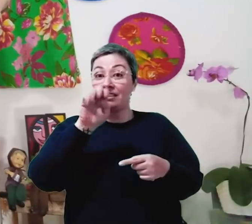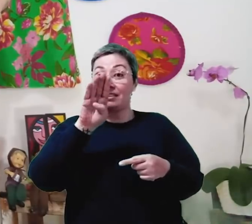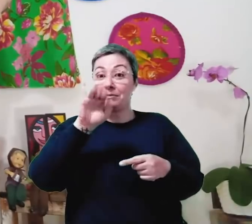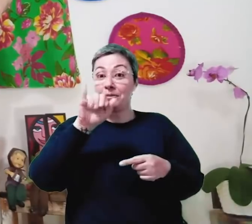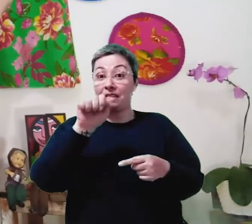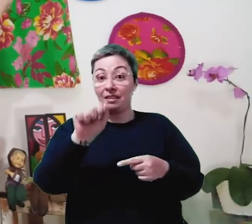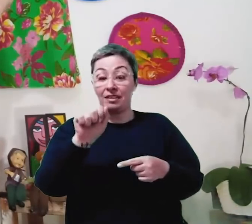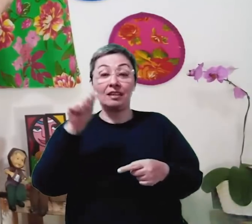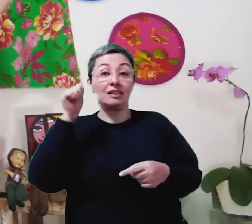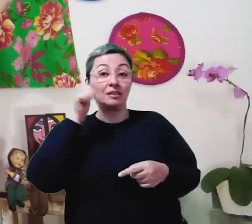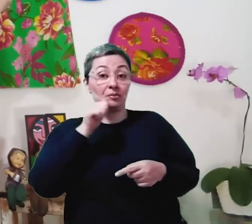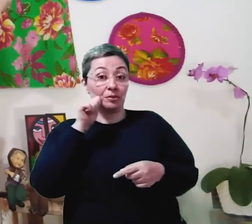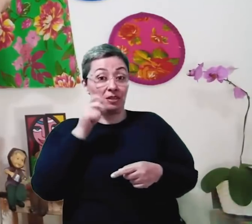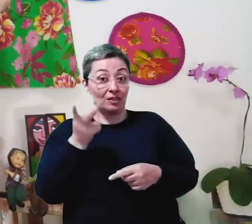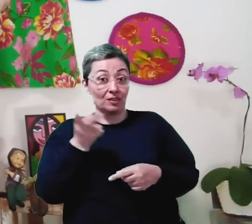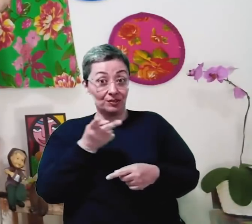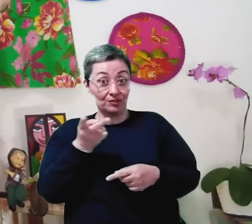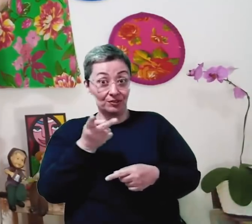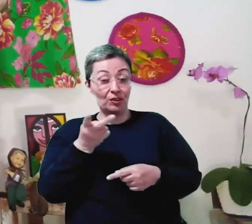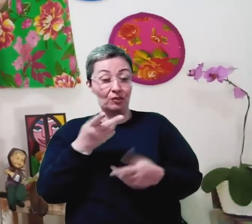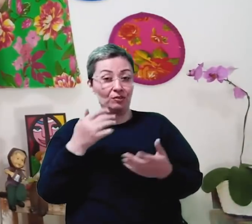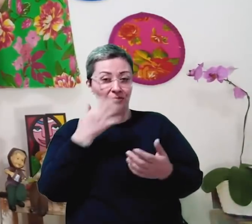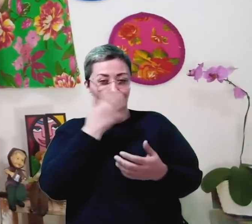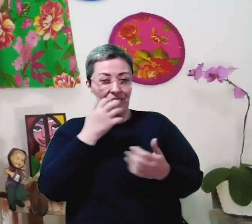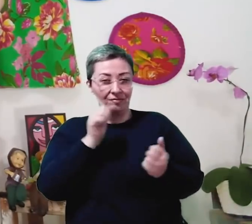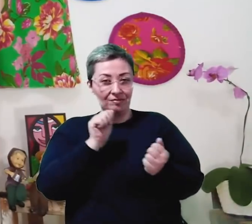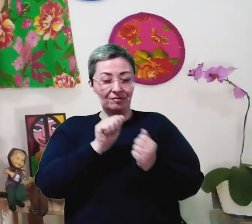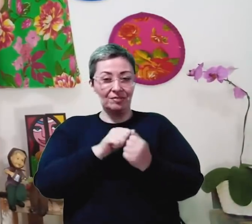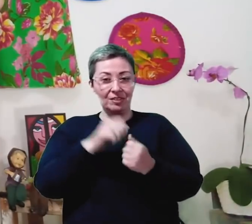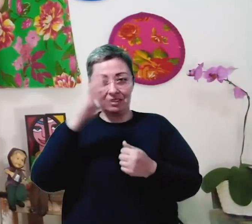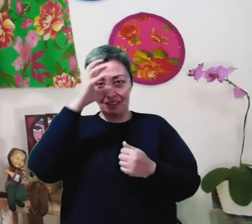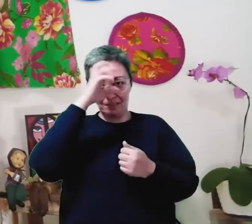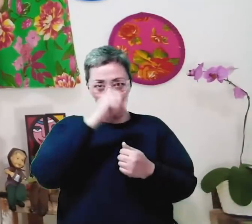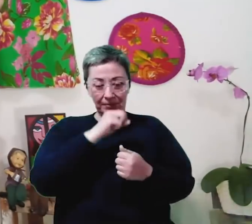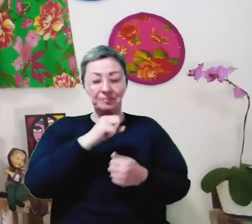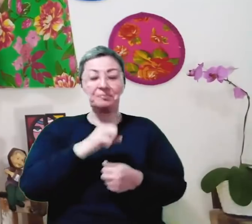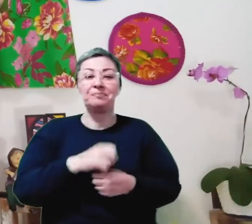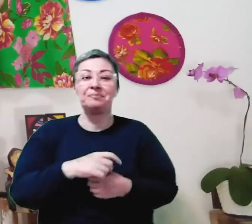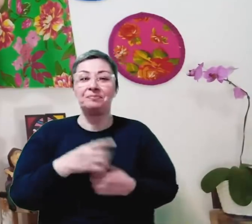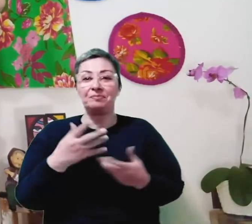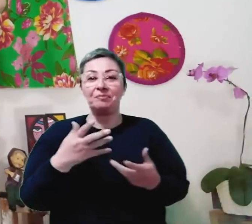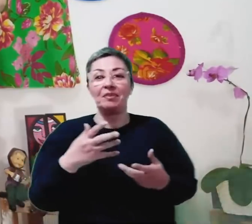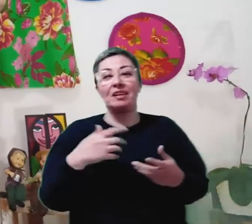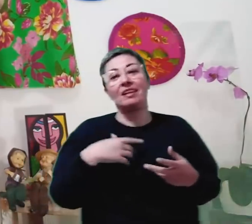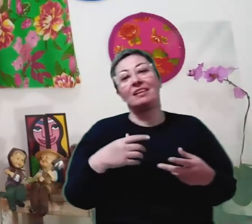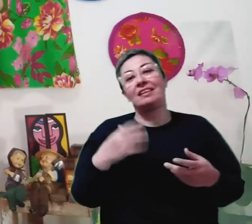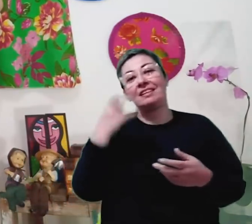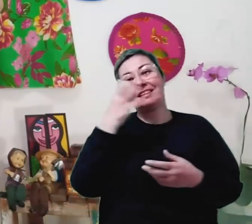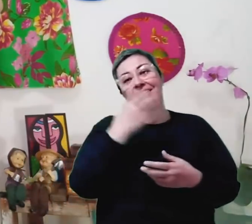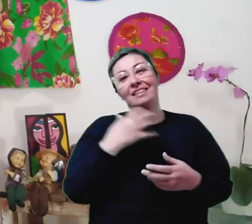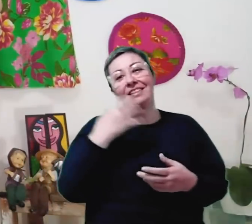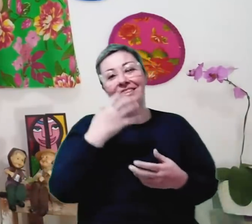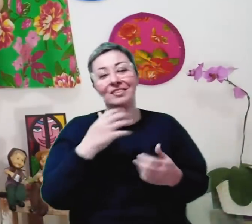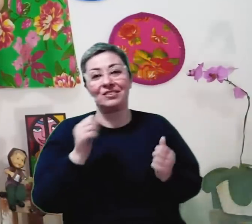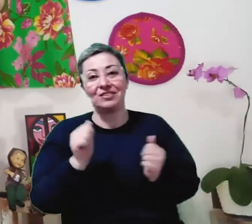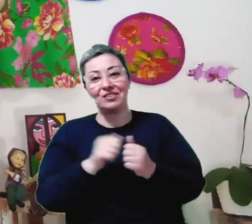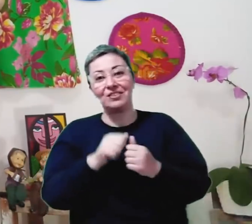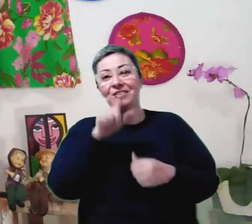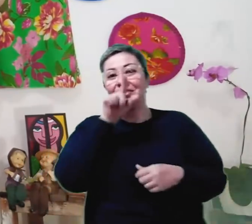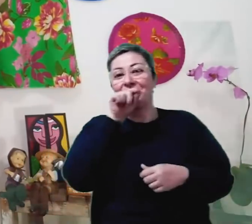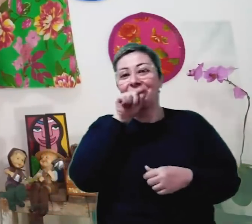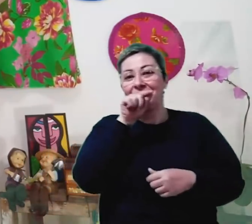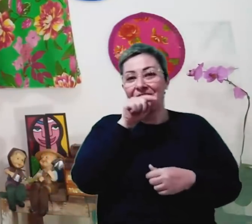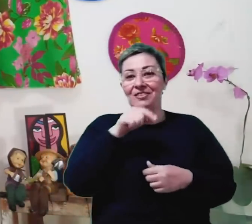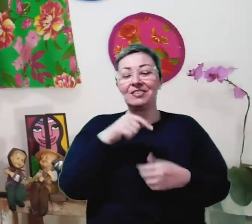de uma menina. Vamos cantar comigo? Aprenda essa canção e cante, cante como um